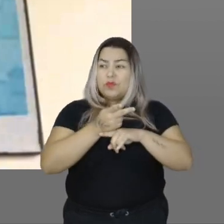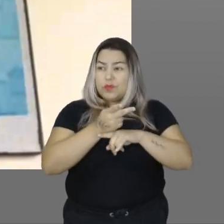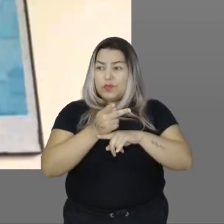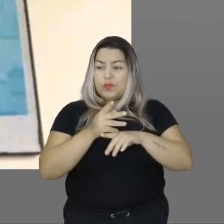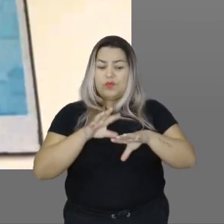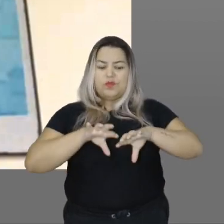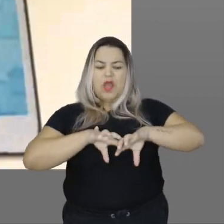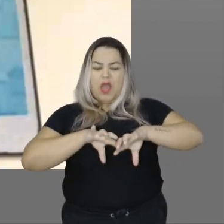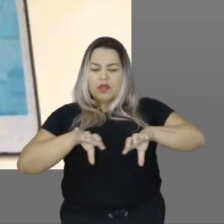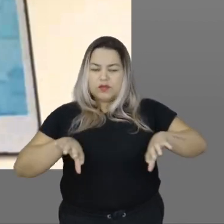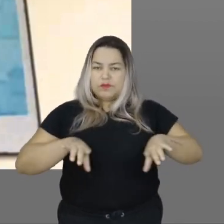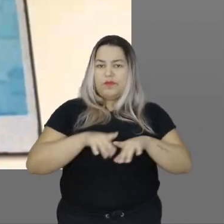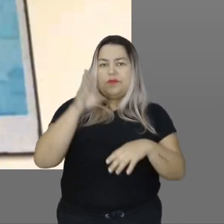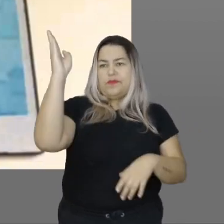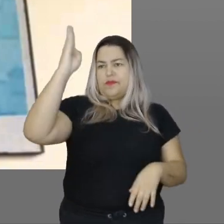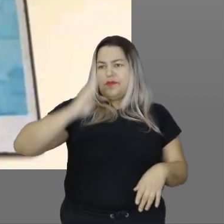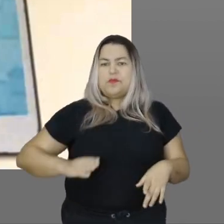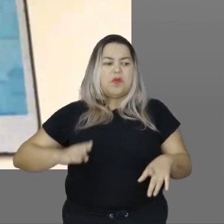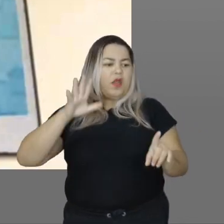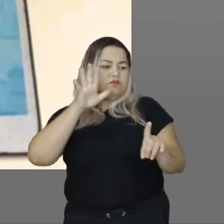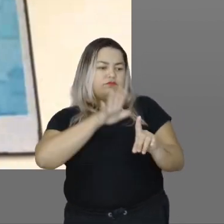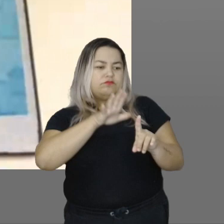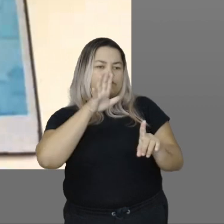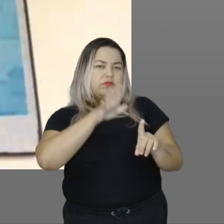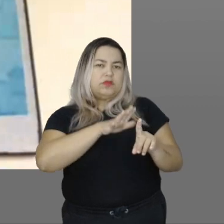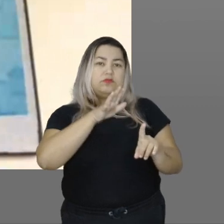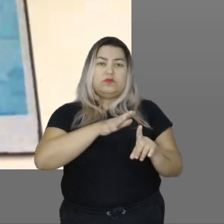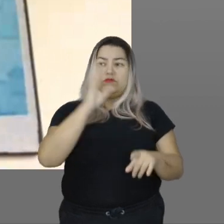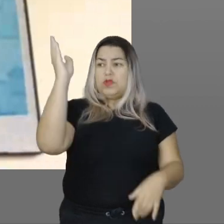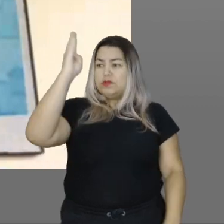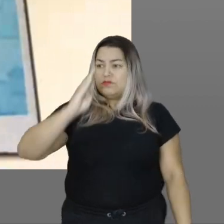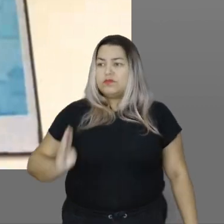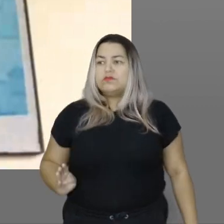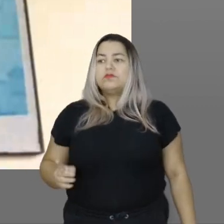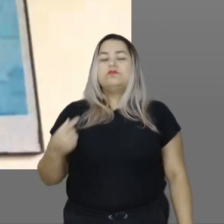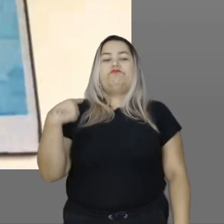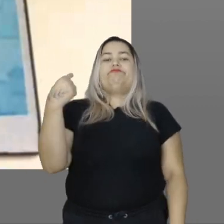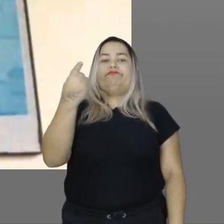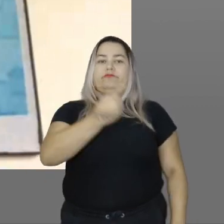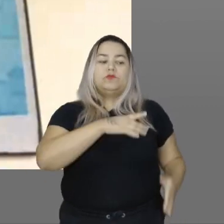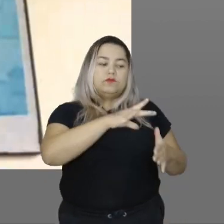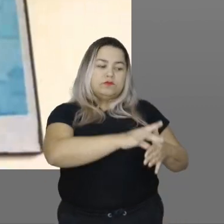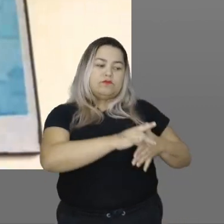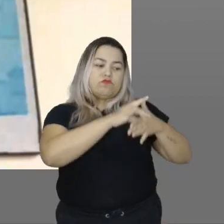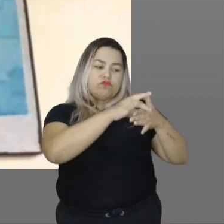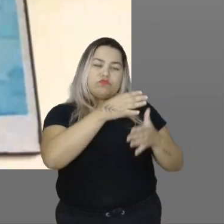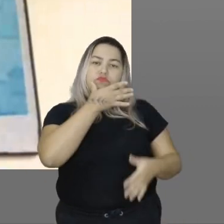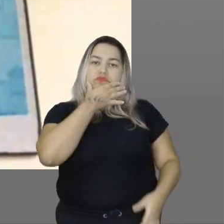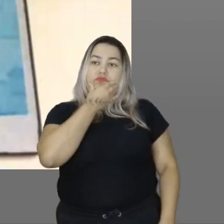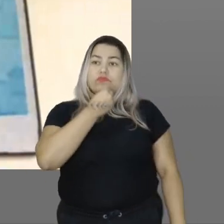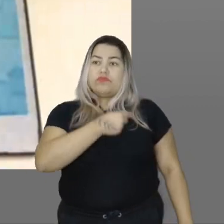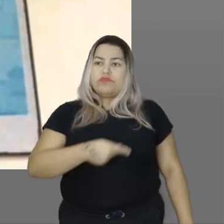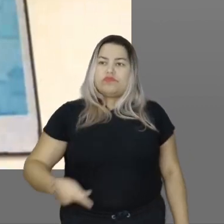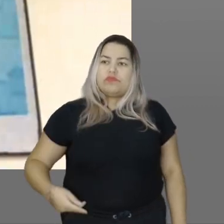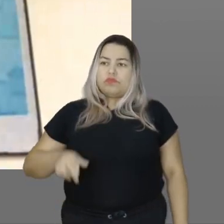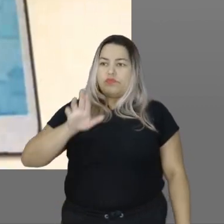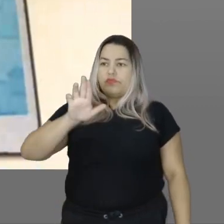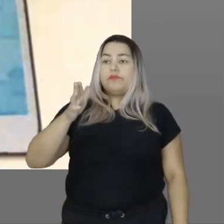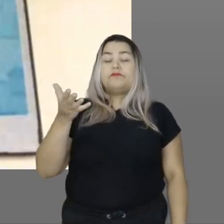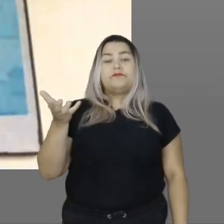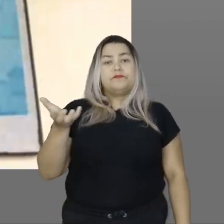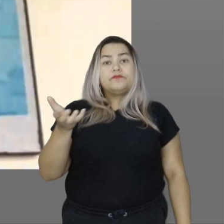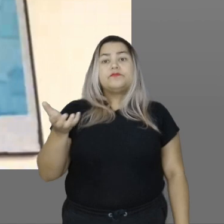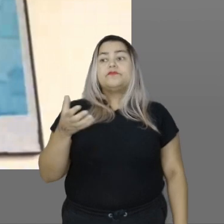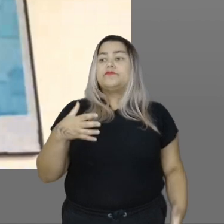que procuravam perseguir parte dos brasileiros, e nós, então, sob a liderança do presidente Lula, queremos e